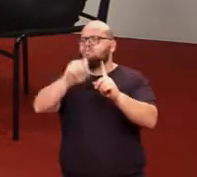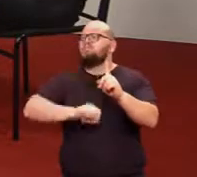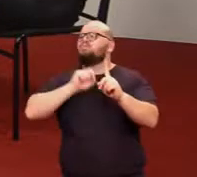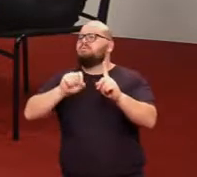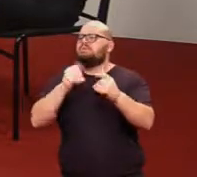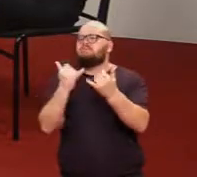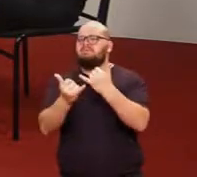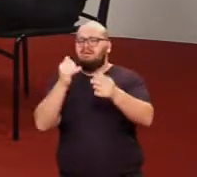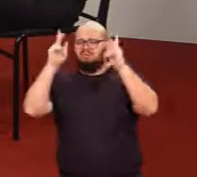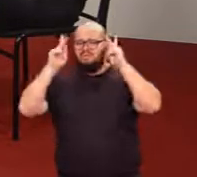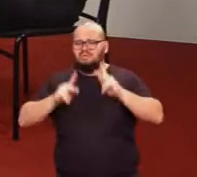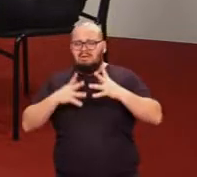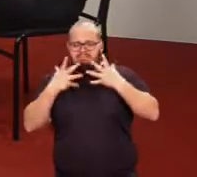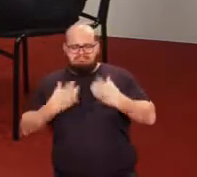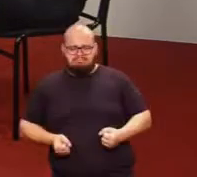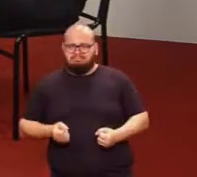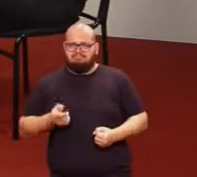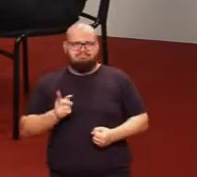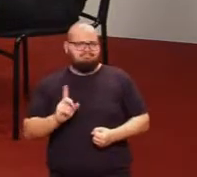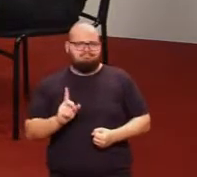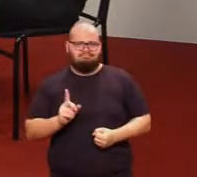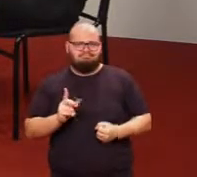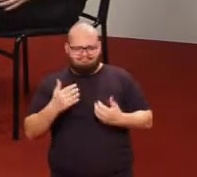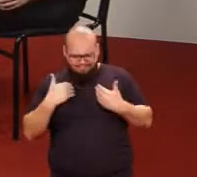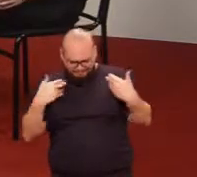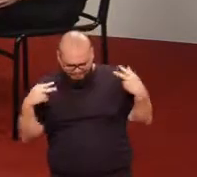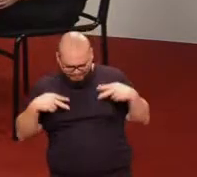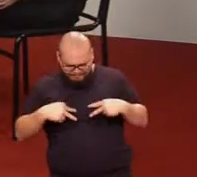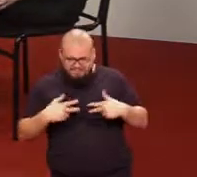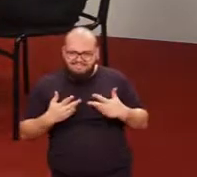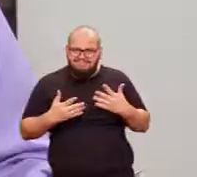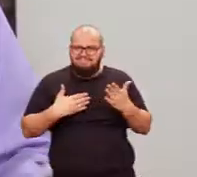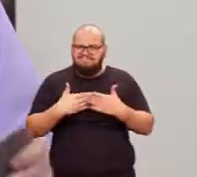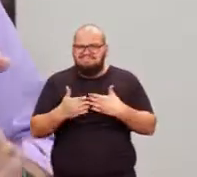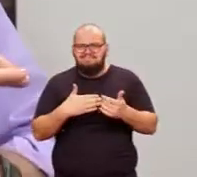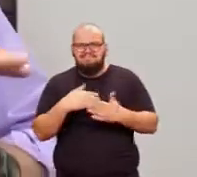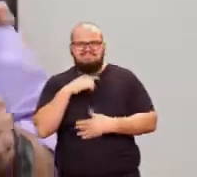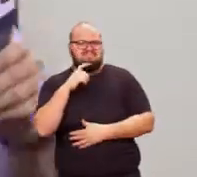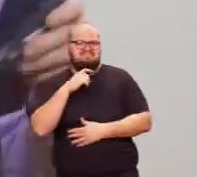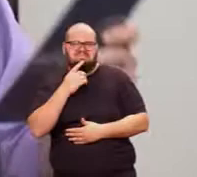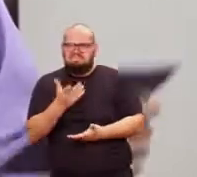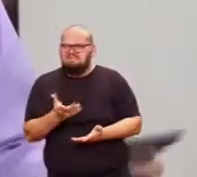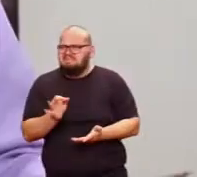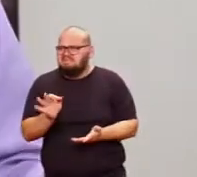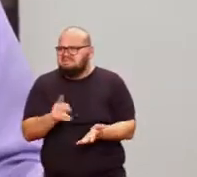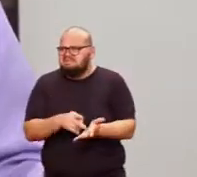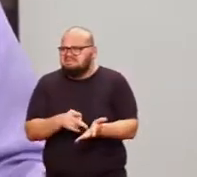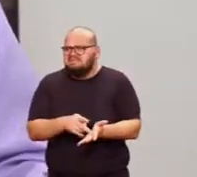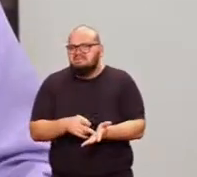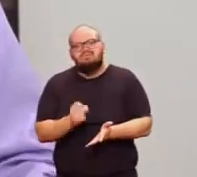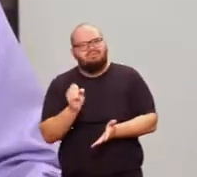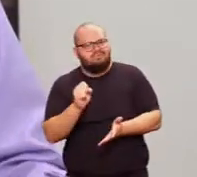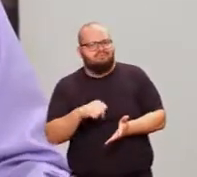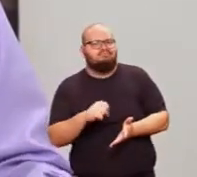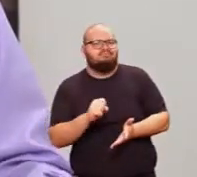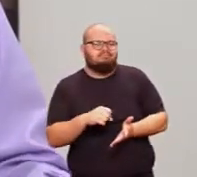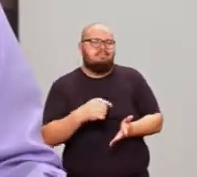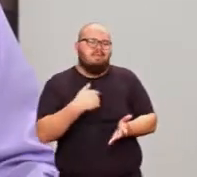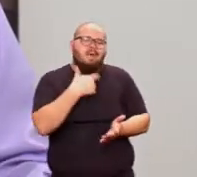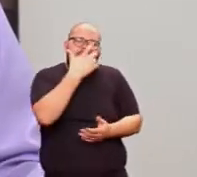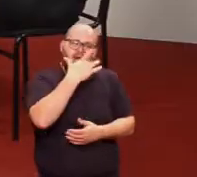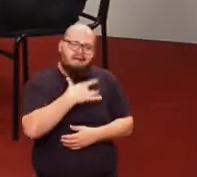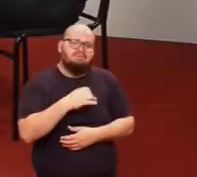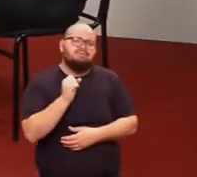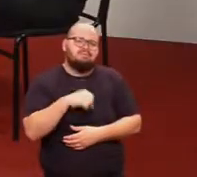estudam, mas ainda tem um elemento que é central. Se o sujeito não se aceita, todos esses procedimentos também não